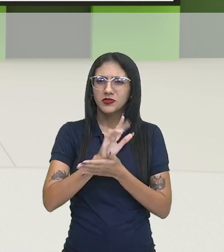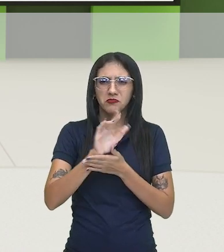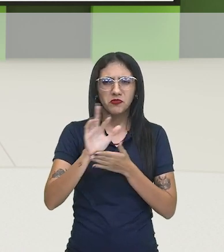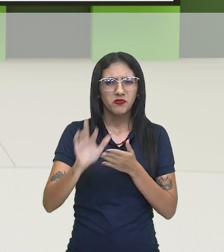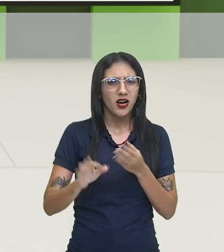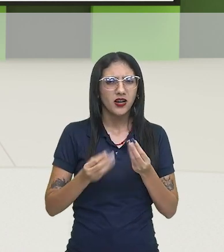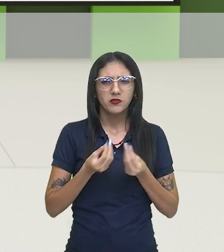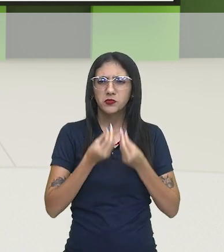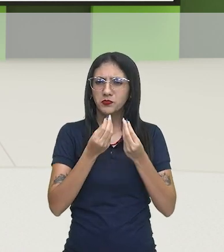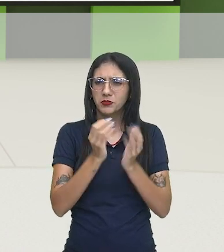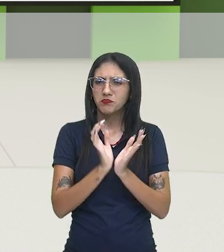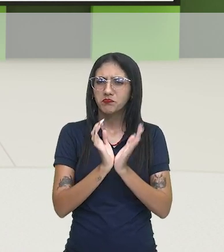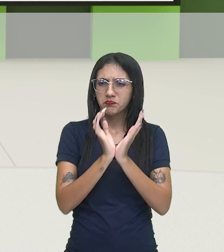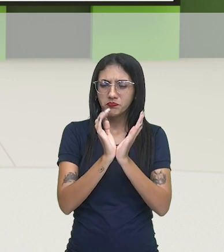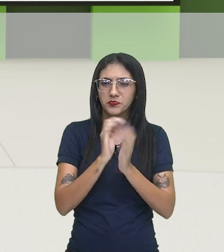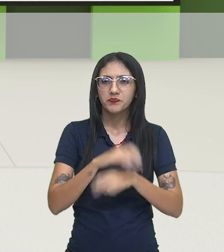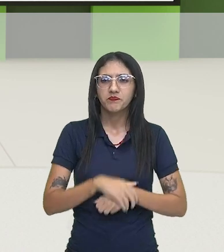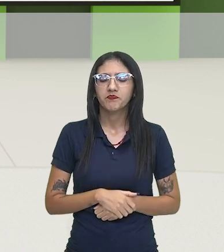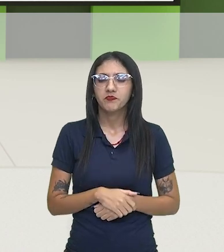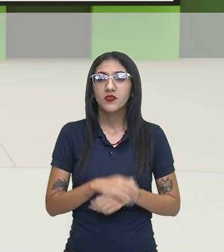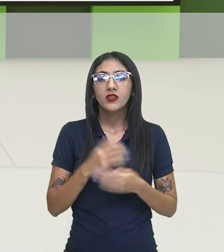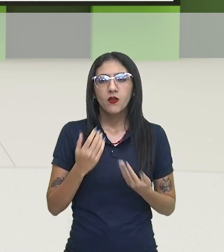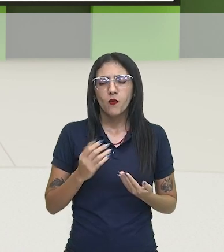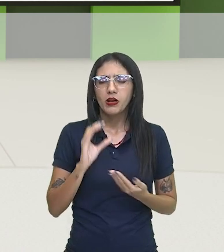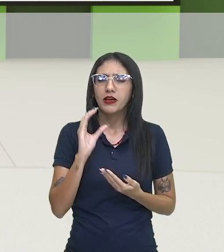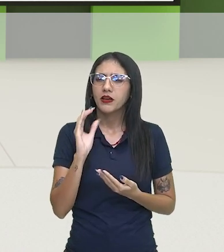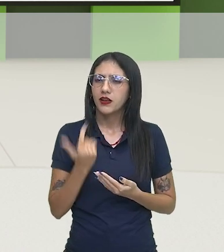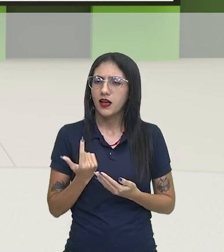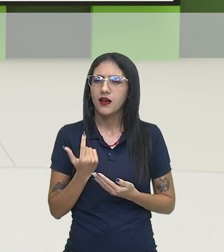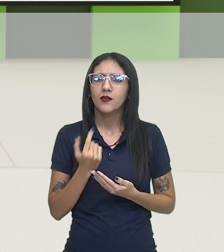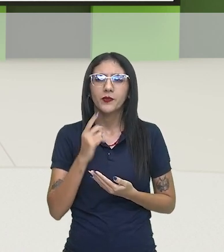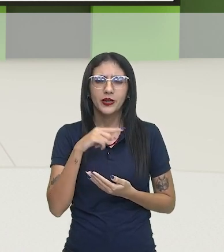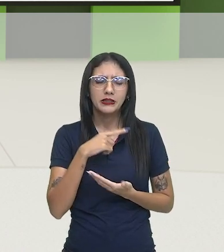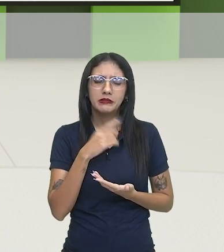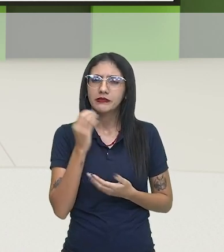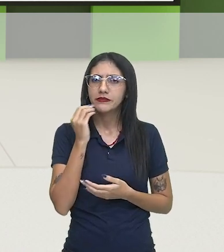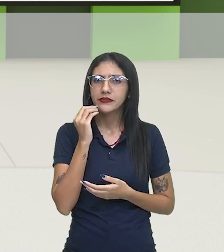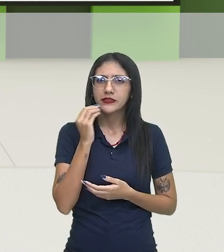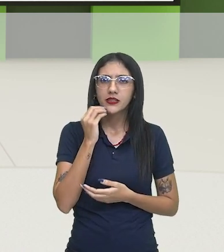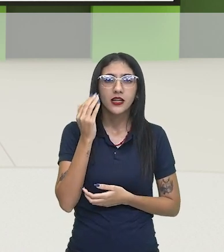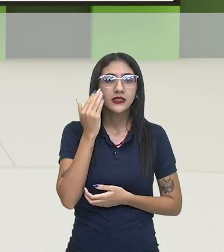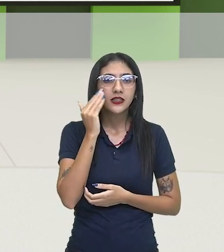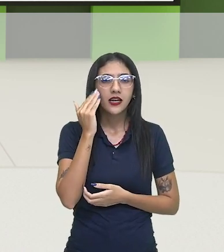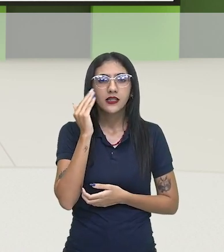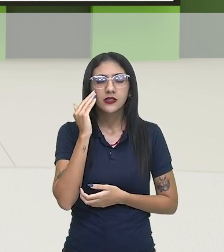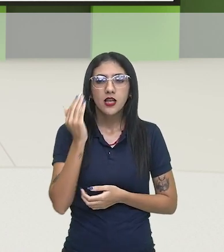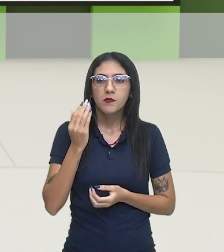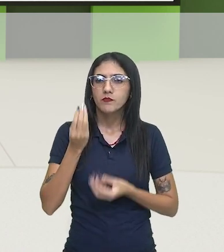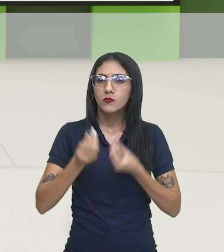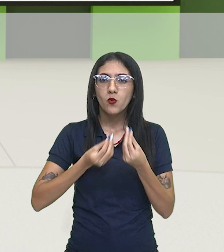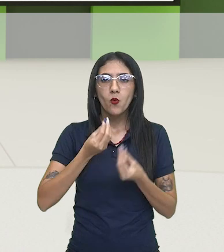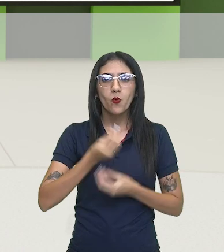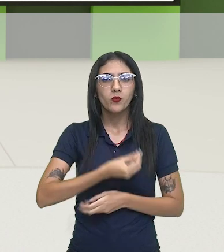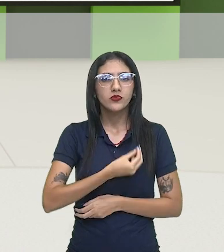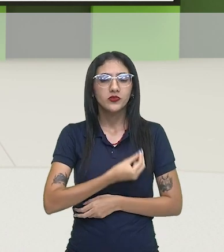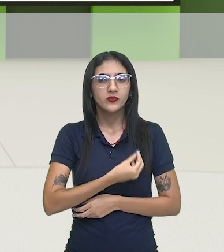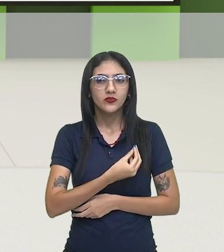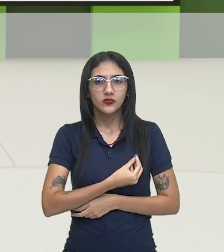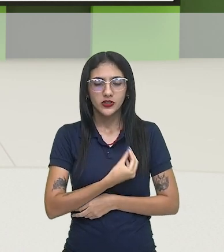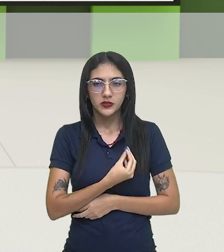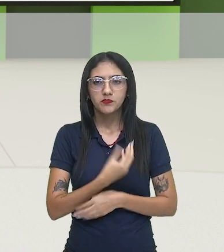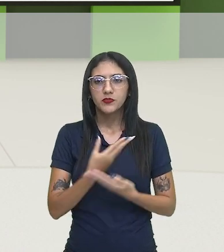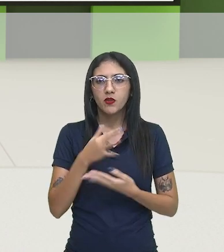é claro que, como fisiologista, né, ele tenta entender um pouquinho dos seres vivos, né? O processo